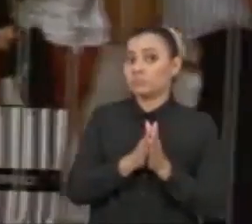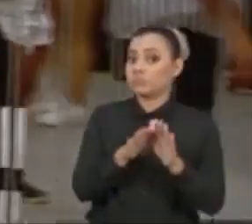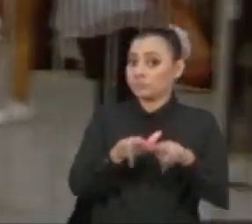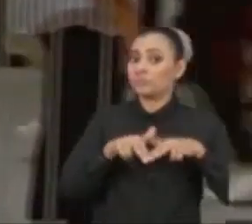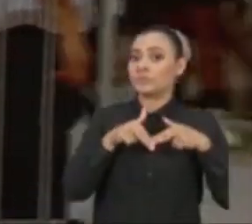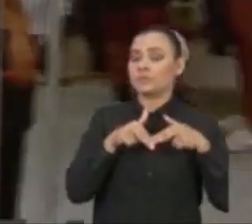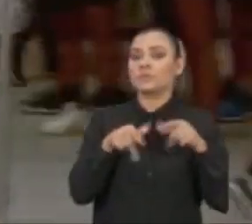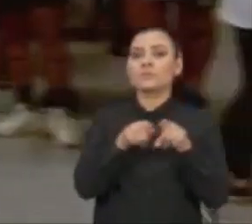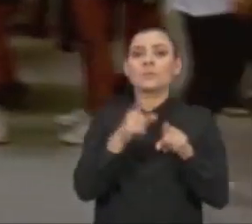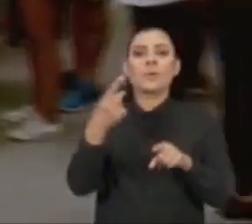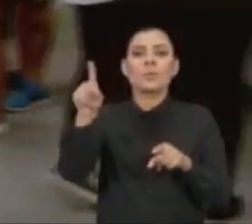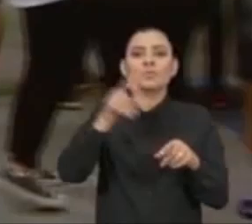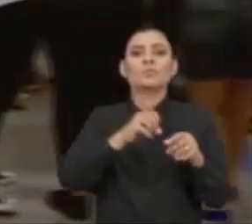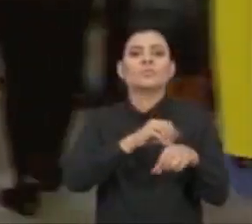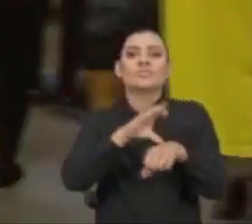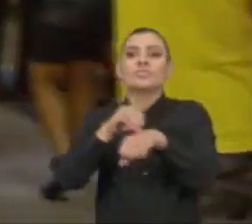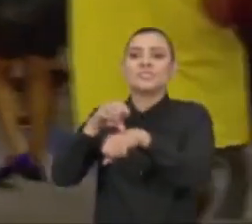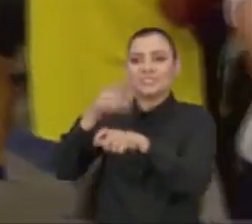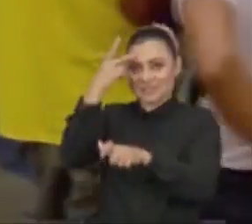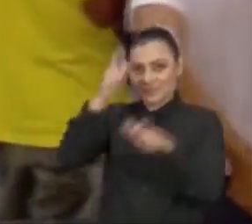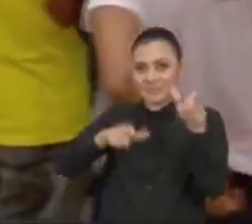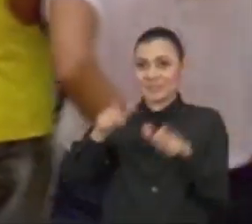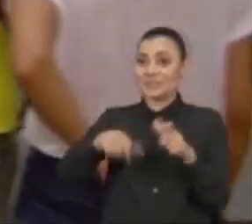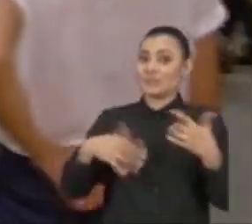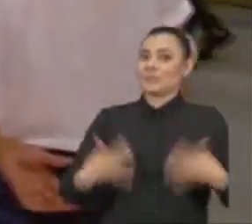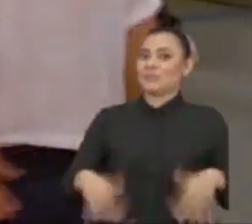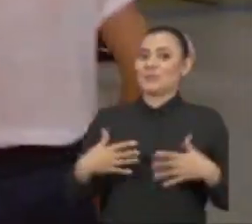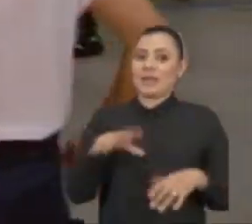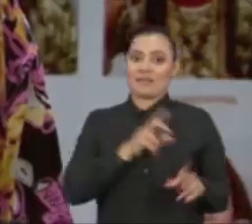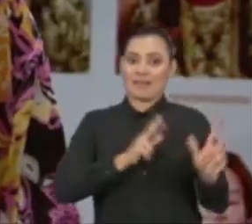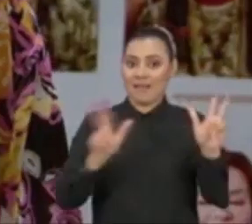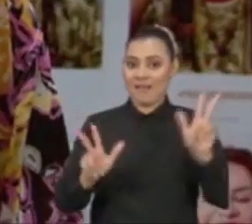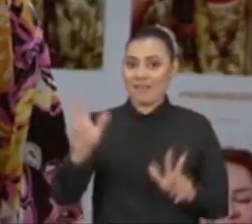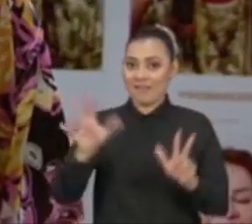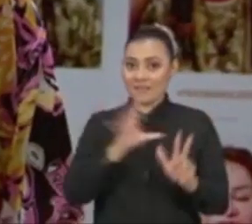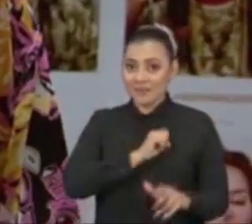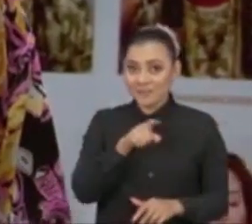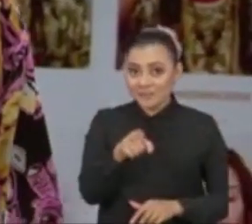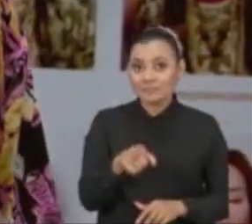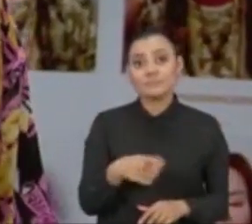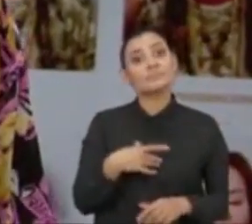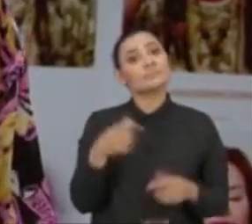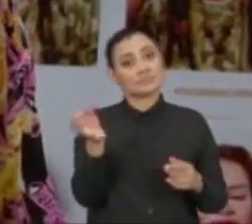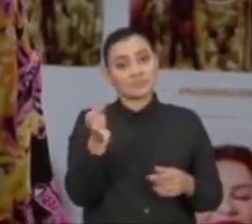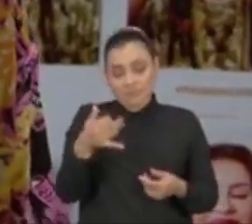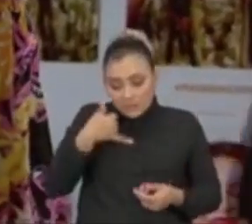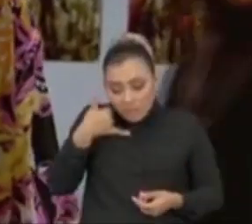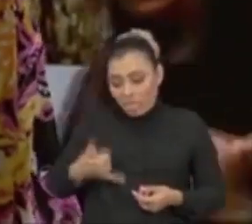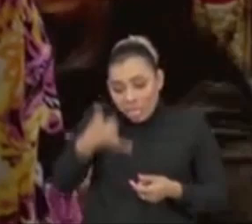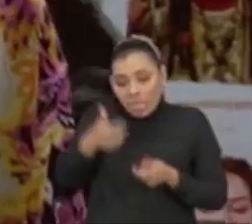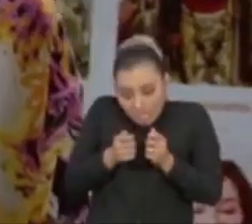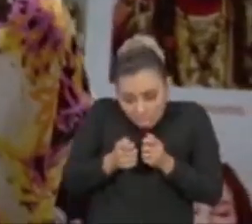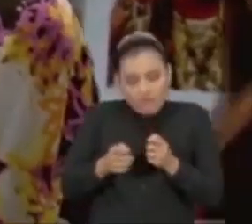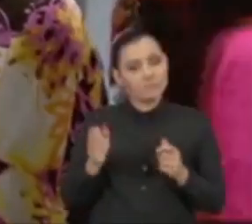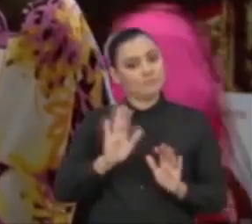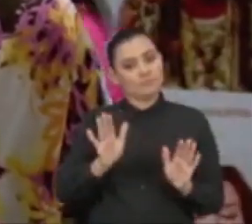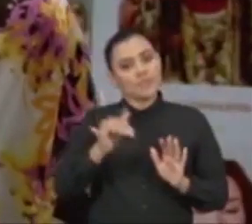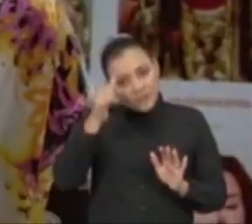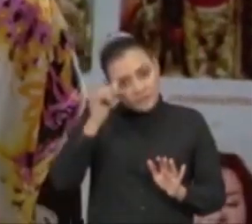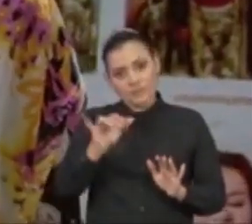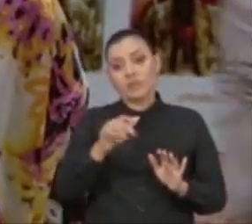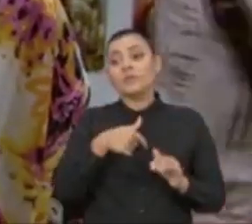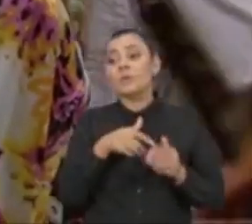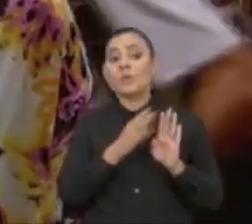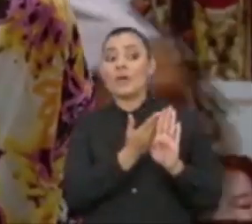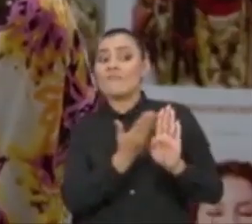último, mais algumas dicas de quem é tarimbado na folia. Não vacilar, não pegar o celular no meio da galera. Se quer falar com um amigo, vai para um lugar